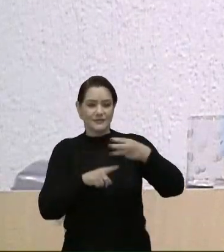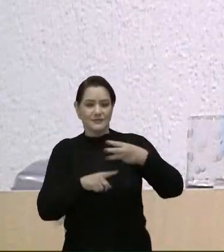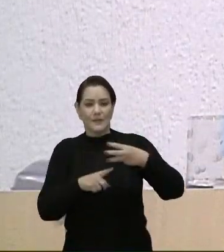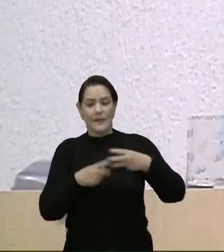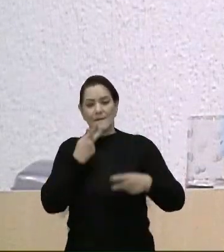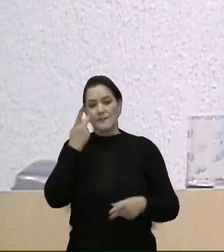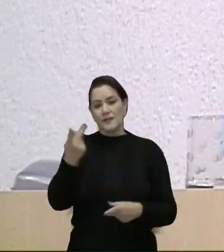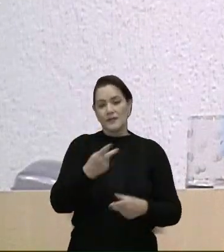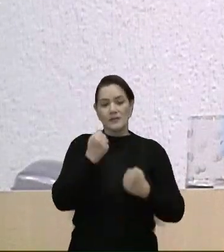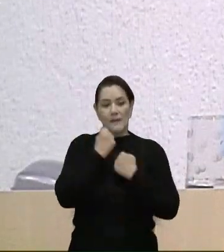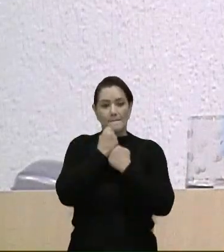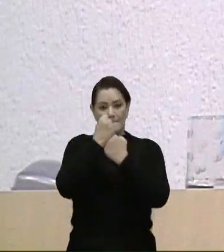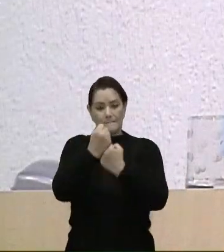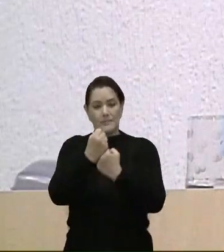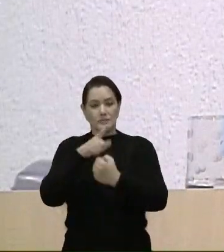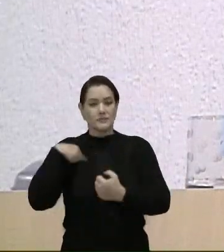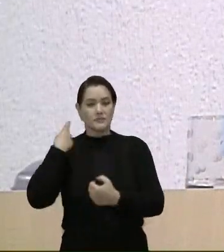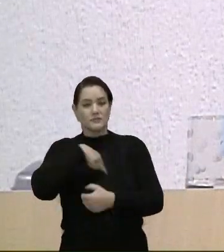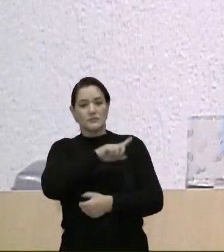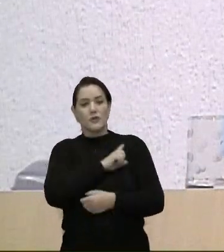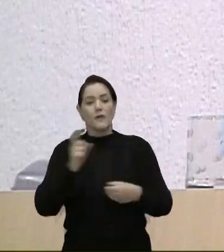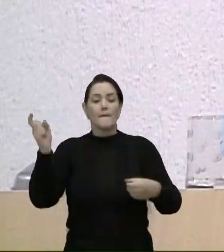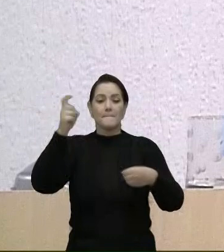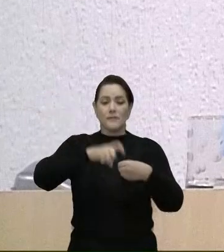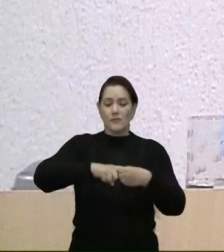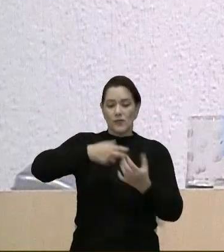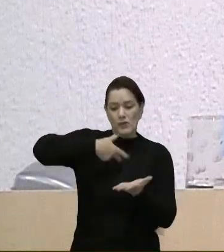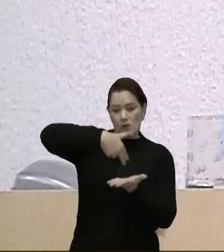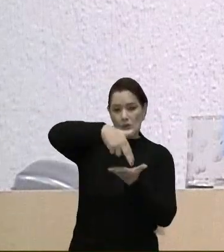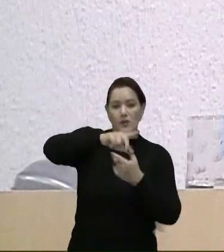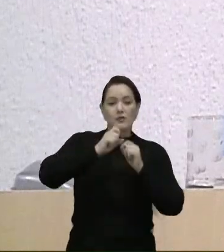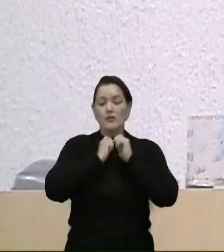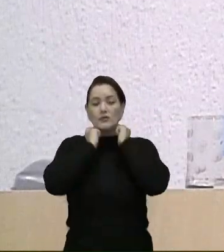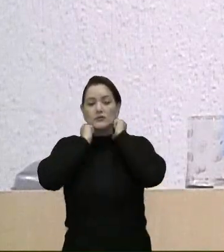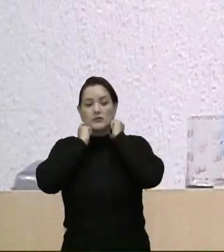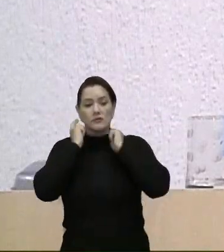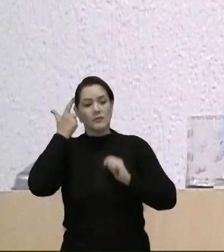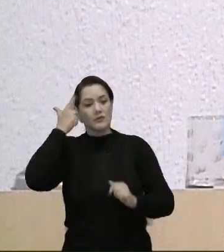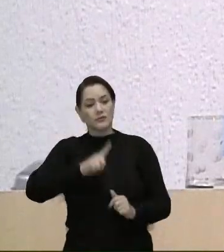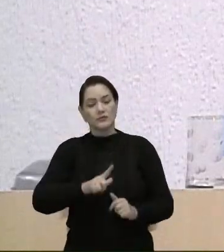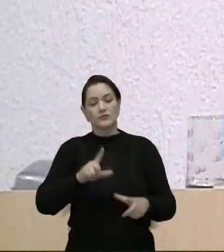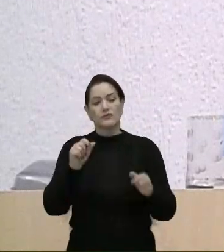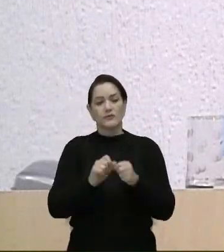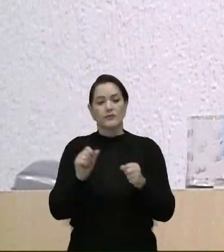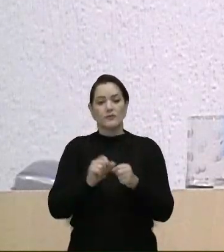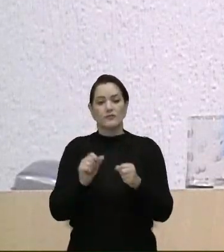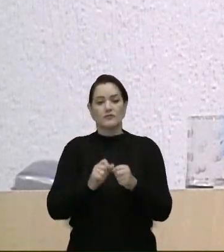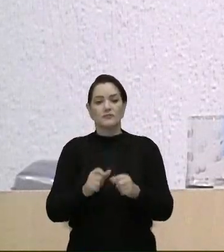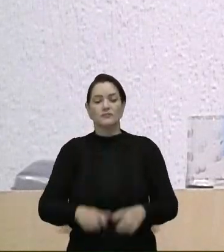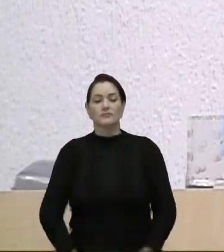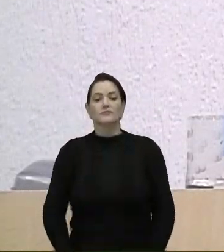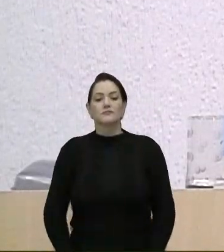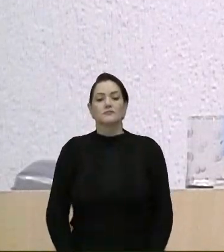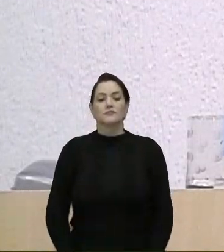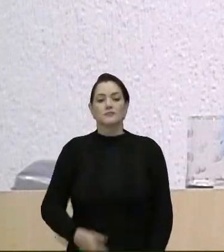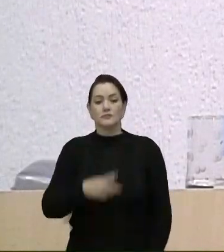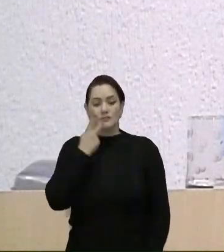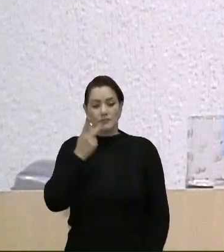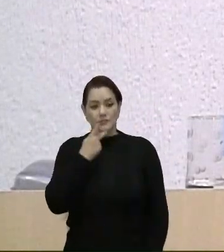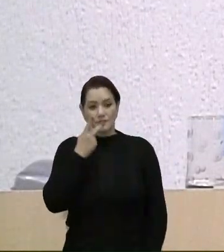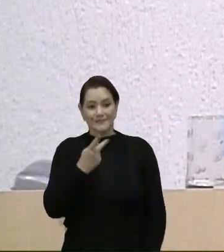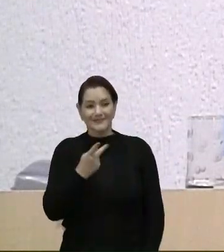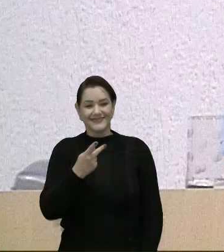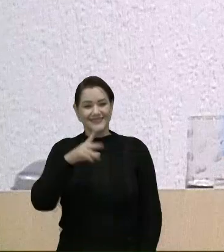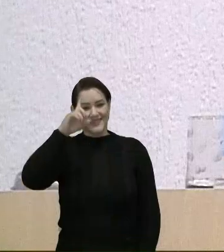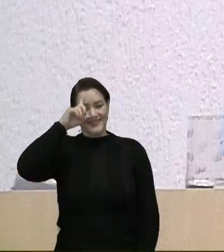esse apoio de vocês para voltar essa corrida do garçom, né, Vicente? Para a gente tentar fazer... pegar essa coisa. Nós tínhamos o baile do Dia do